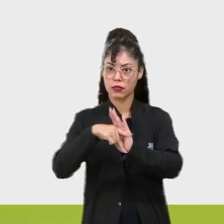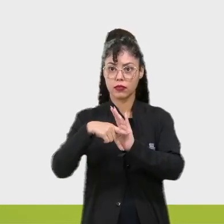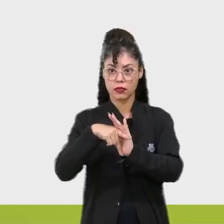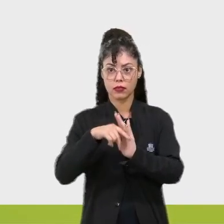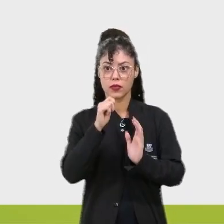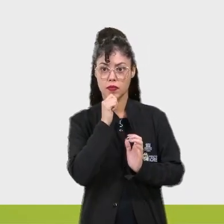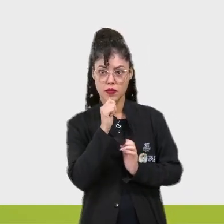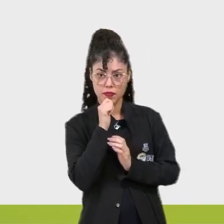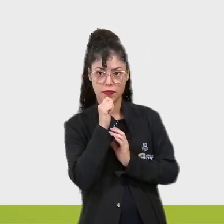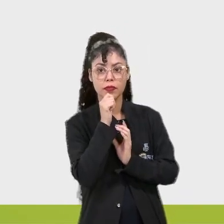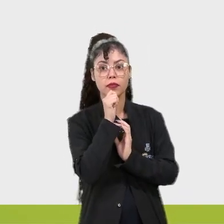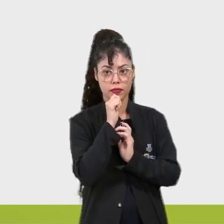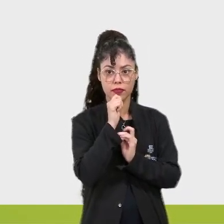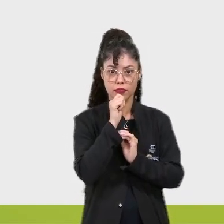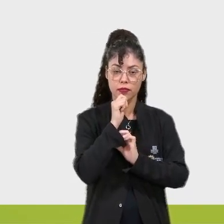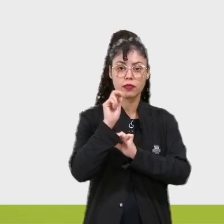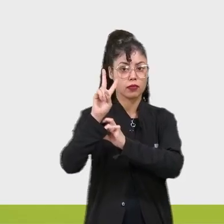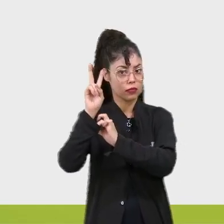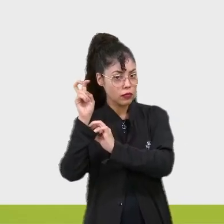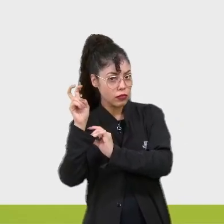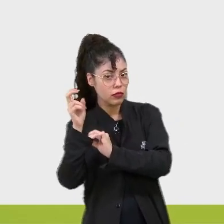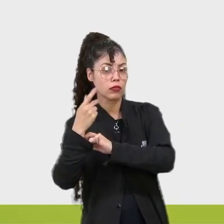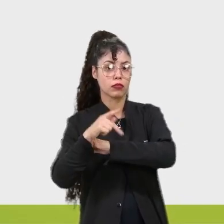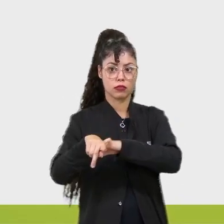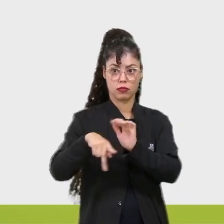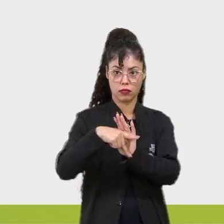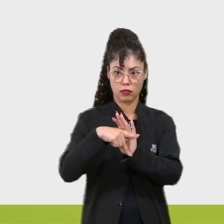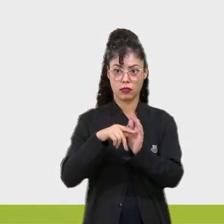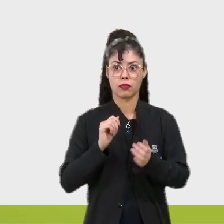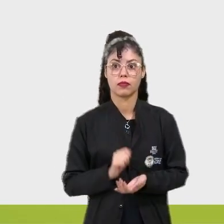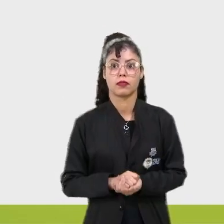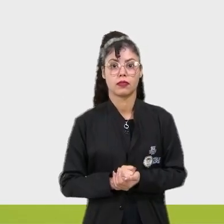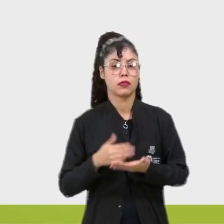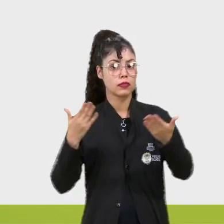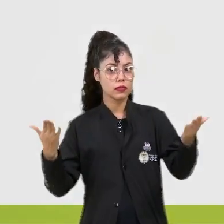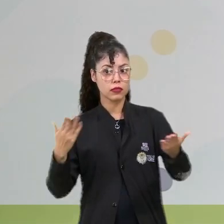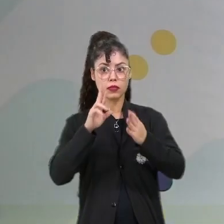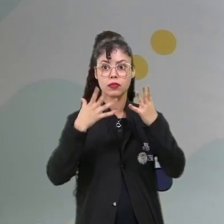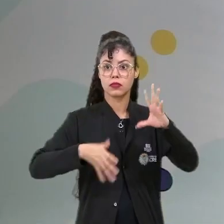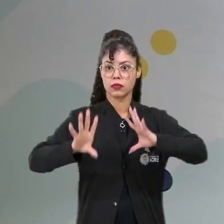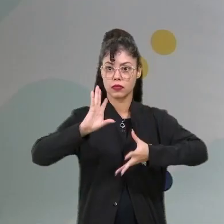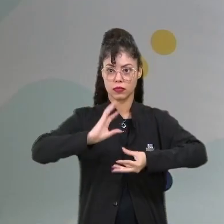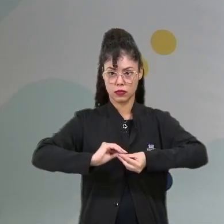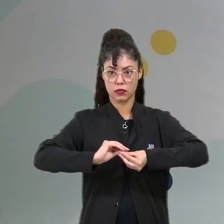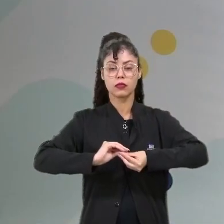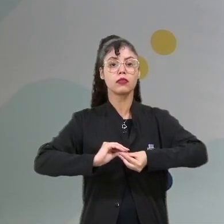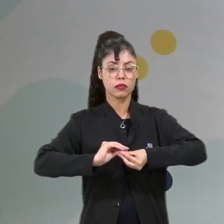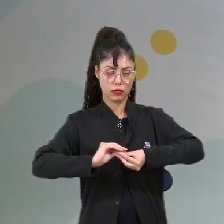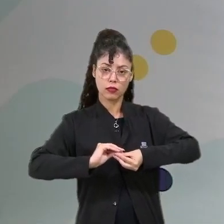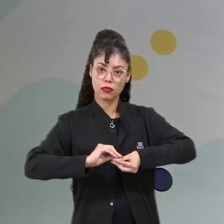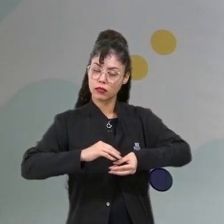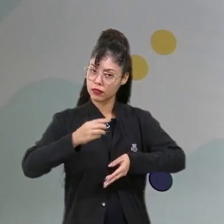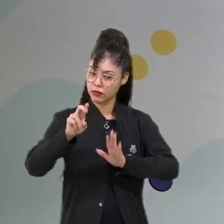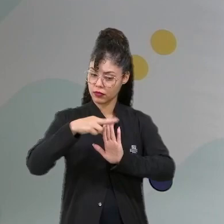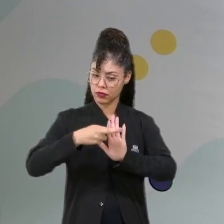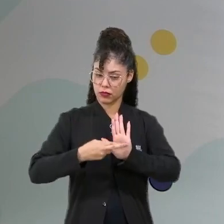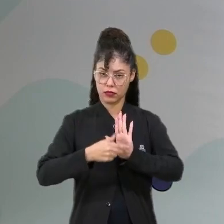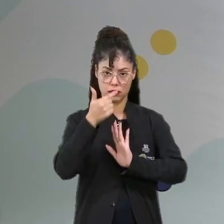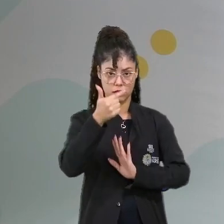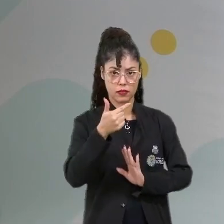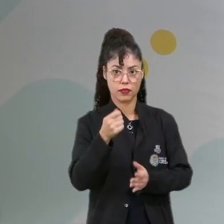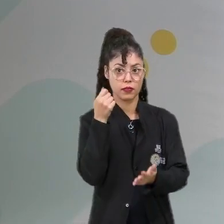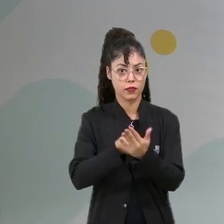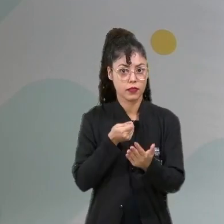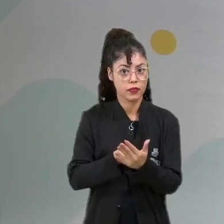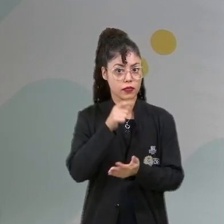uma delimitação de um assunto mais abrangente. Então, para resumir essa competência de número 2, o que ela vai exigir